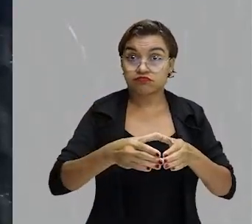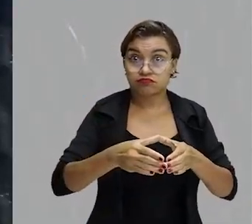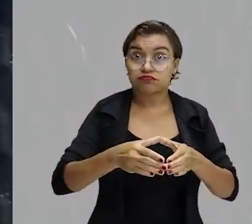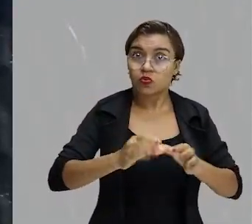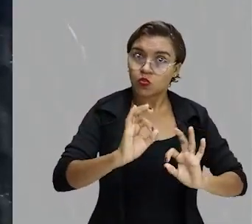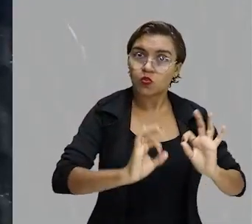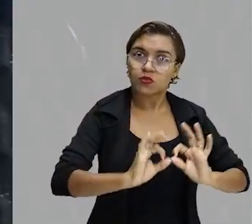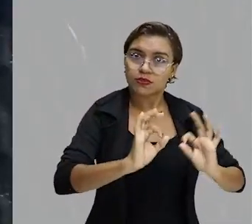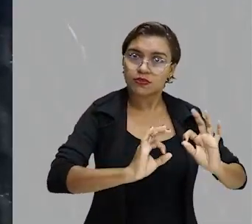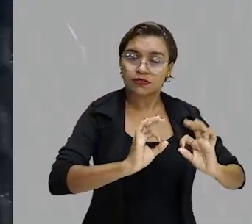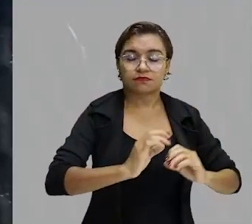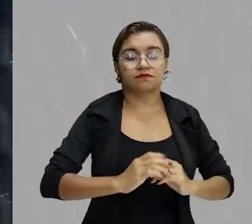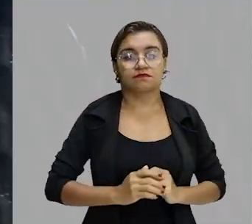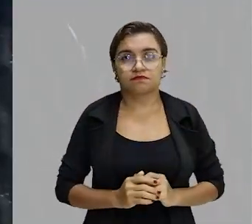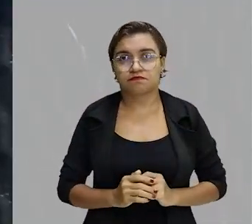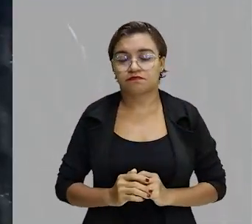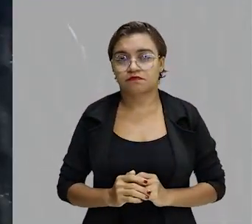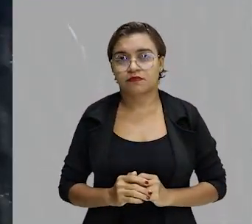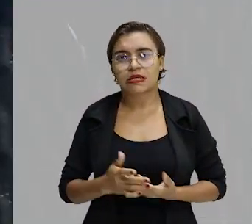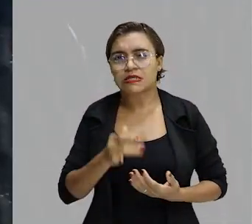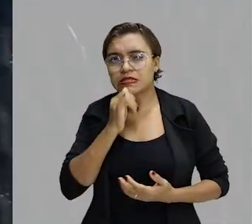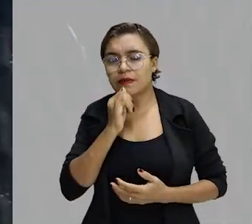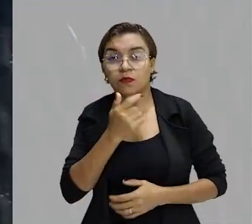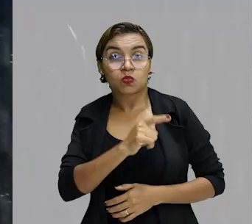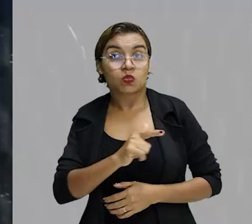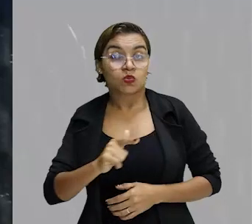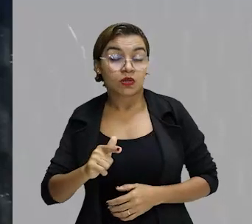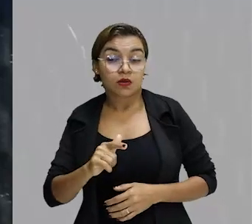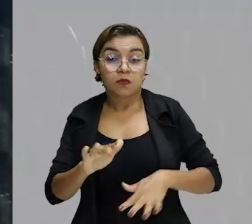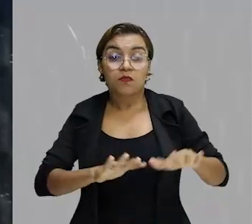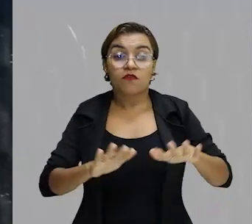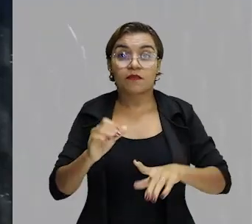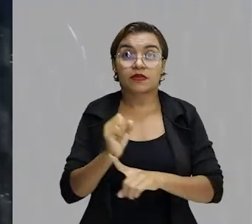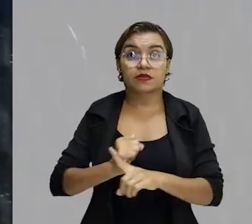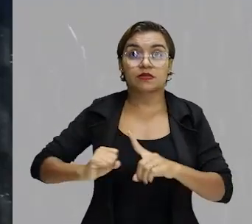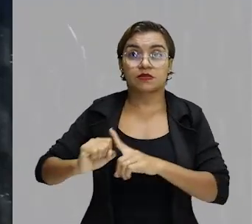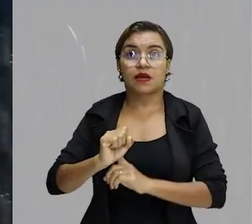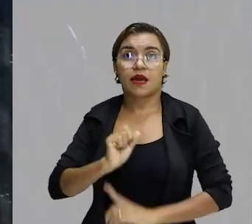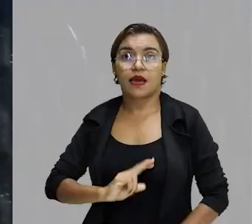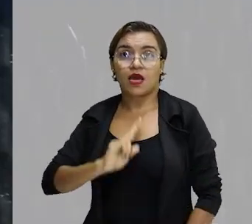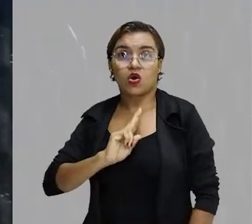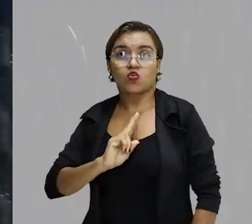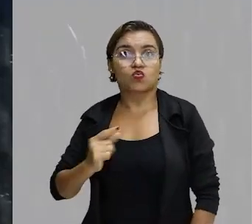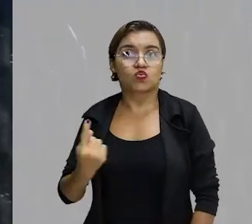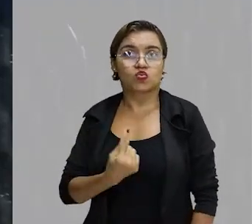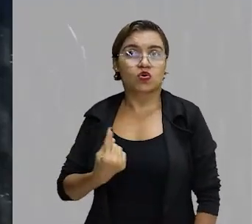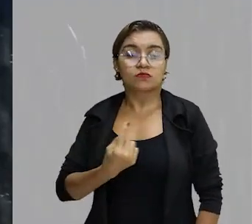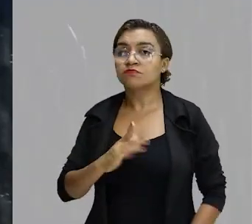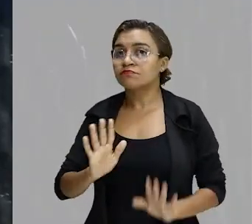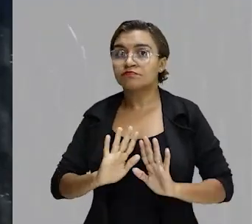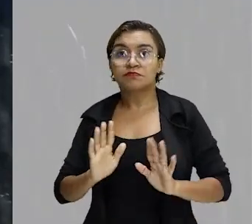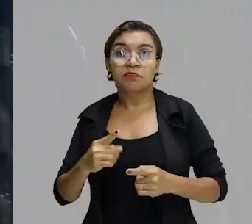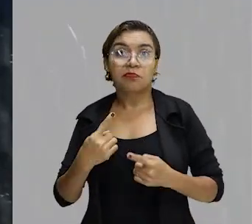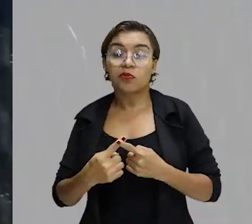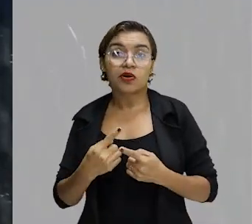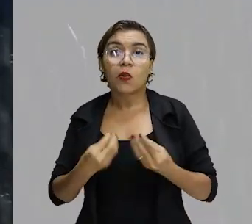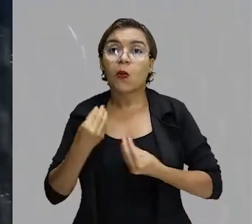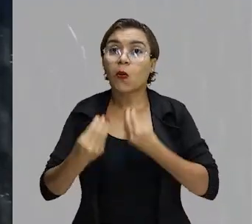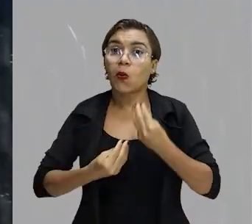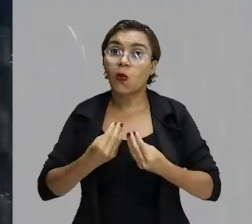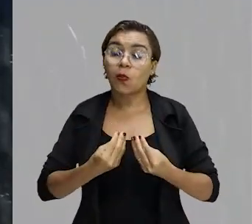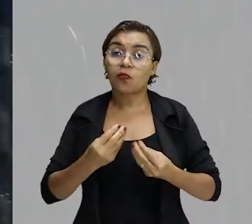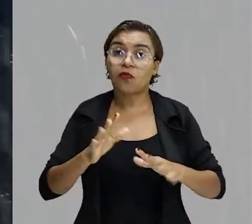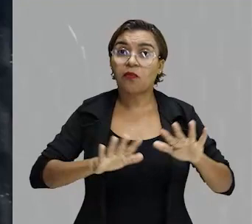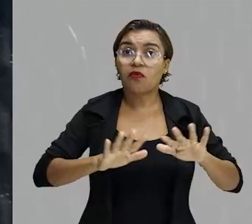grupo organizado. Não existe movimento social do eu sozinho, porque senão nem seria movimento social,